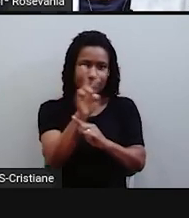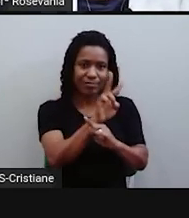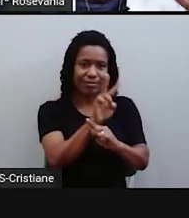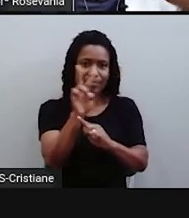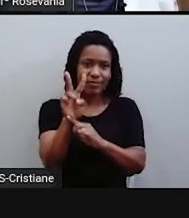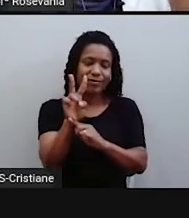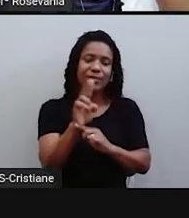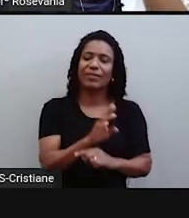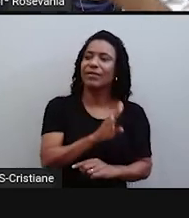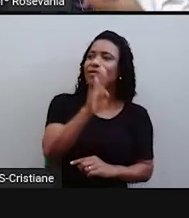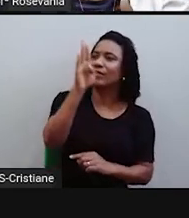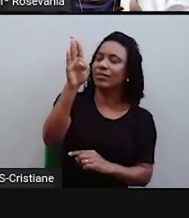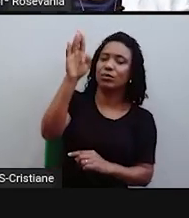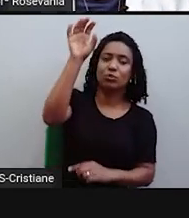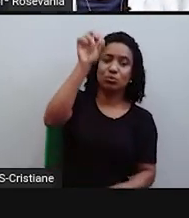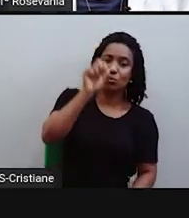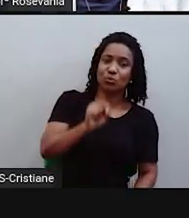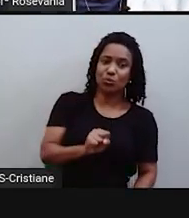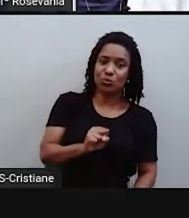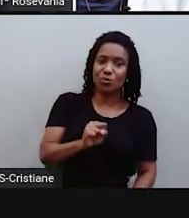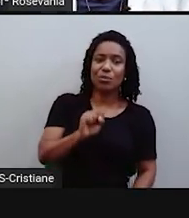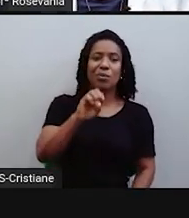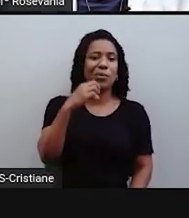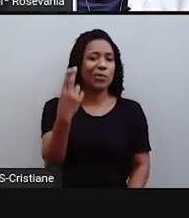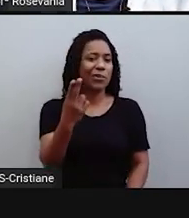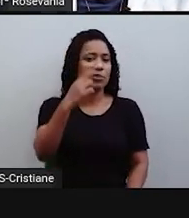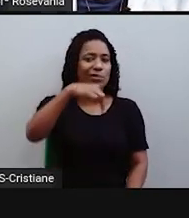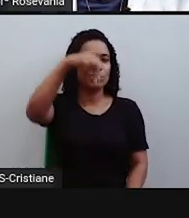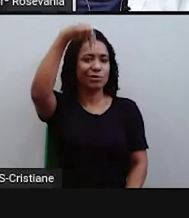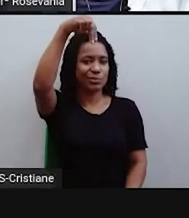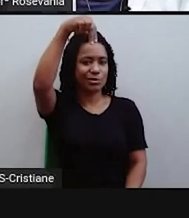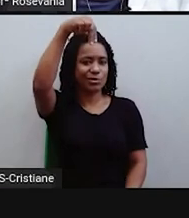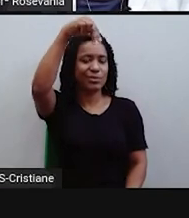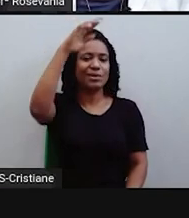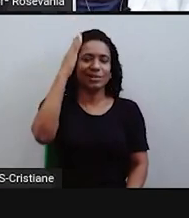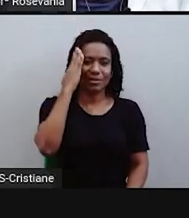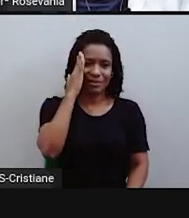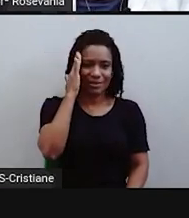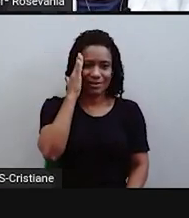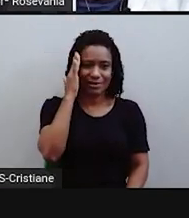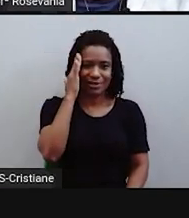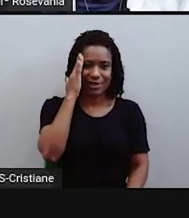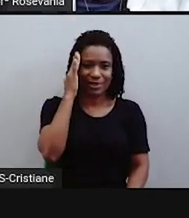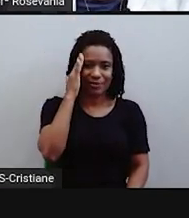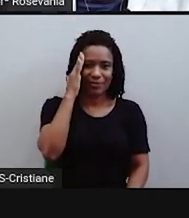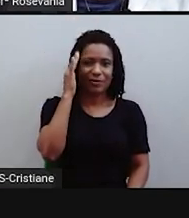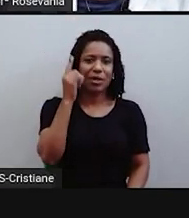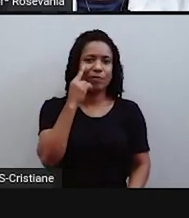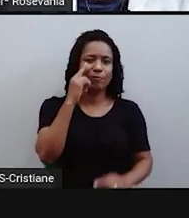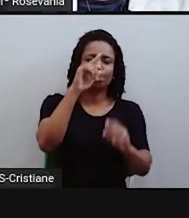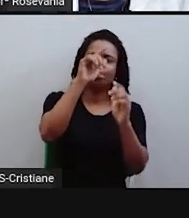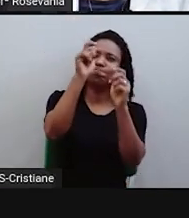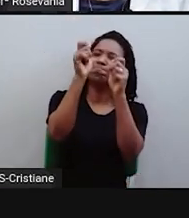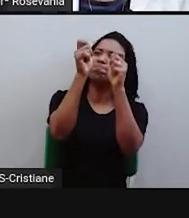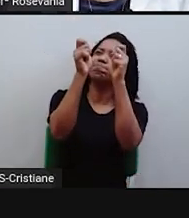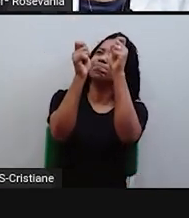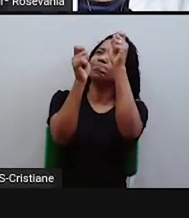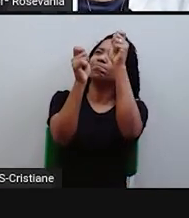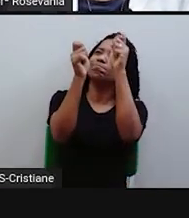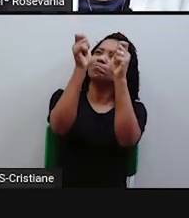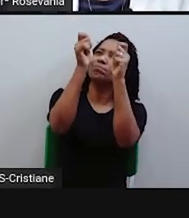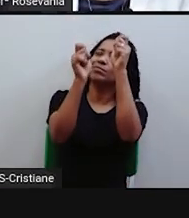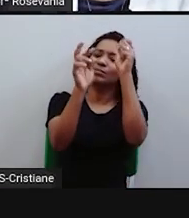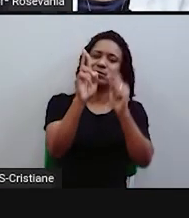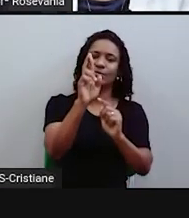direção sul, você está continuando certo lá, e à medida que vai passando, vai diminuindo ou aumentando, a depender de onde você está indo